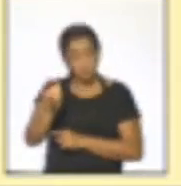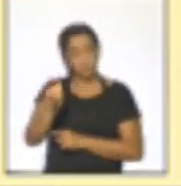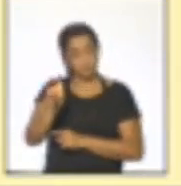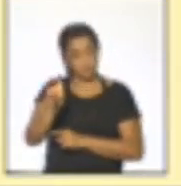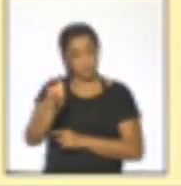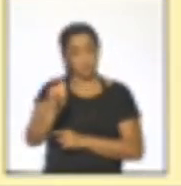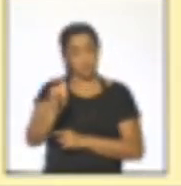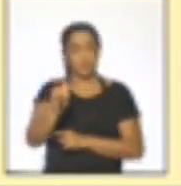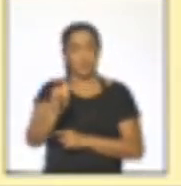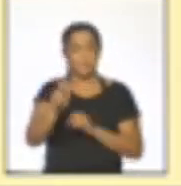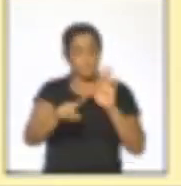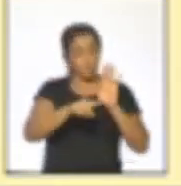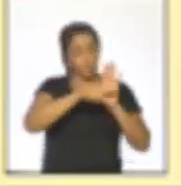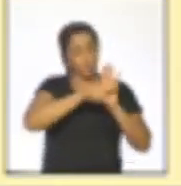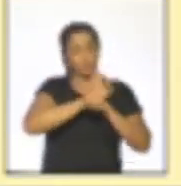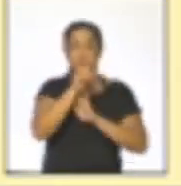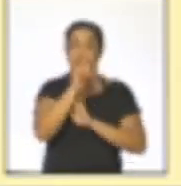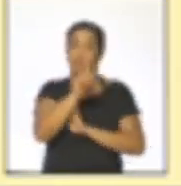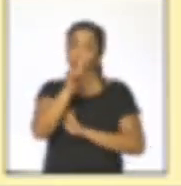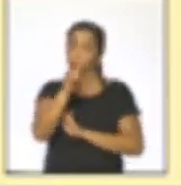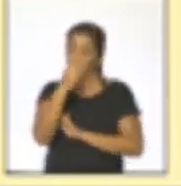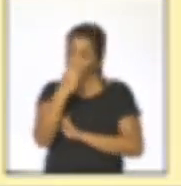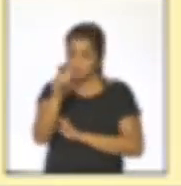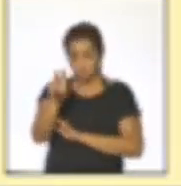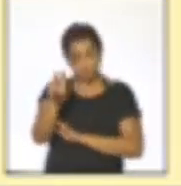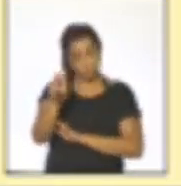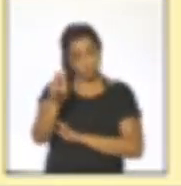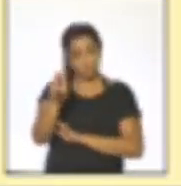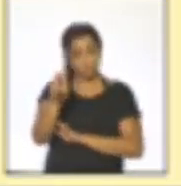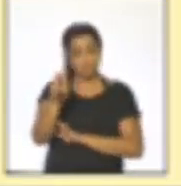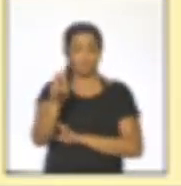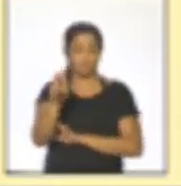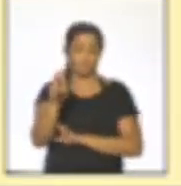125 menos 125.